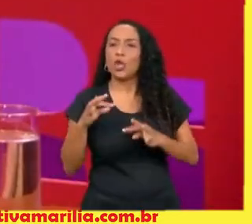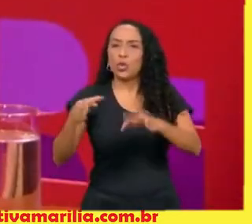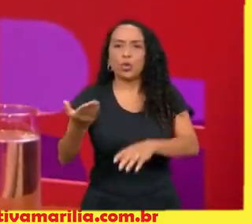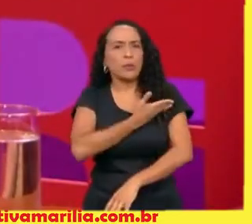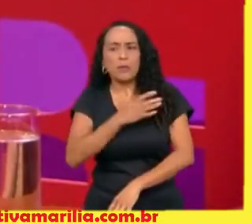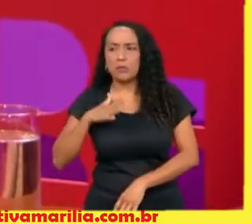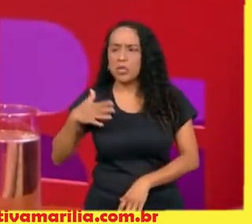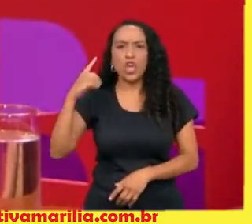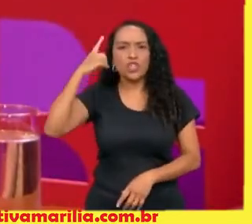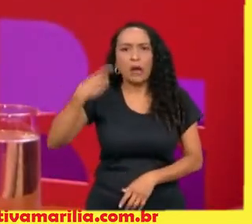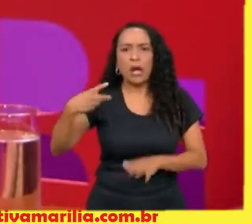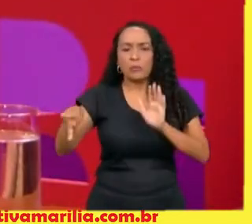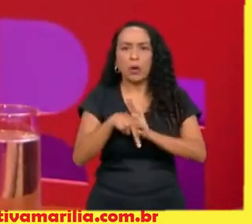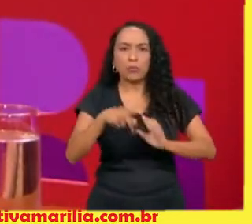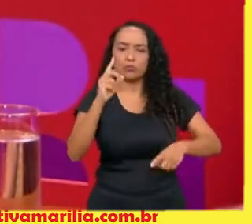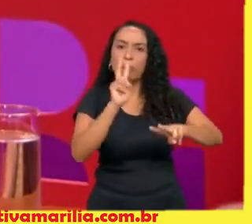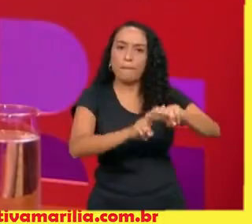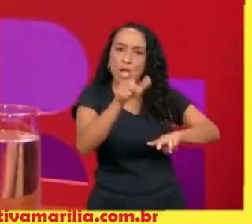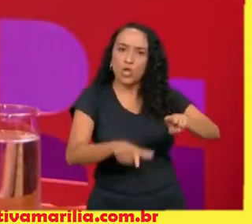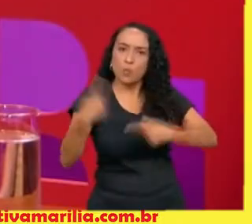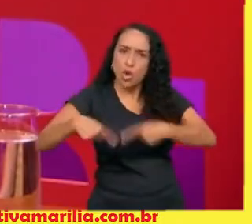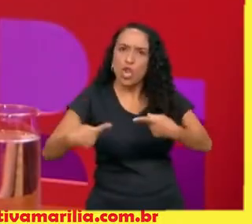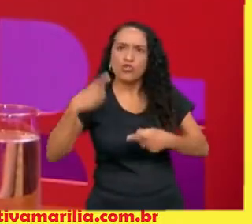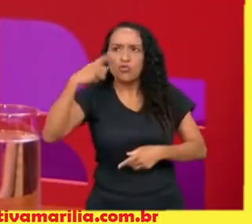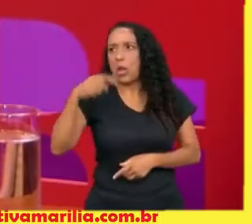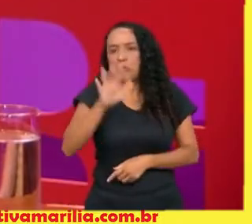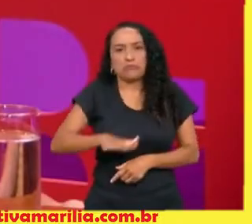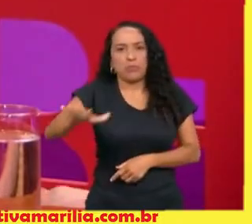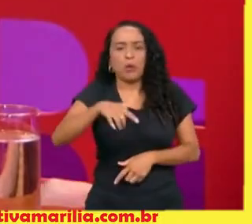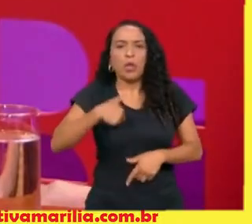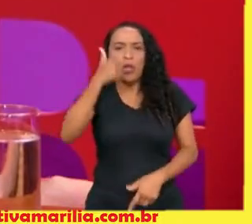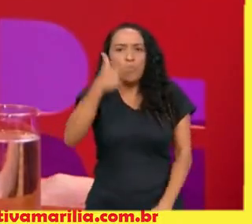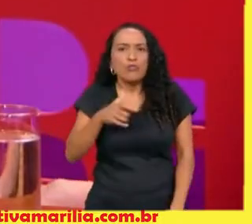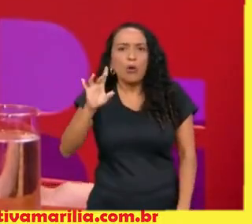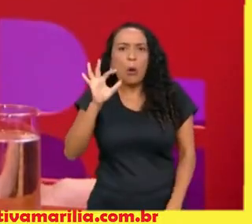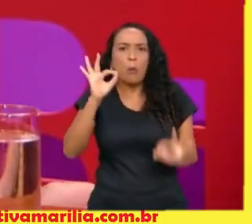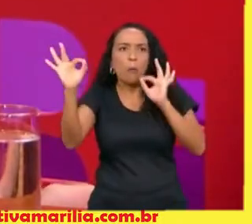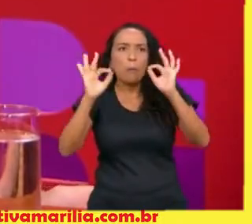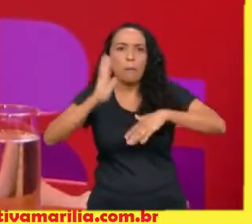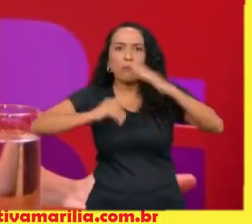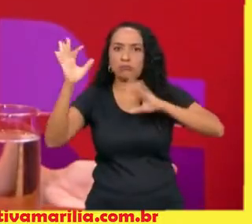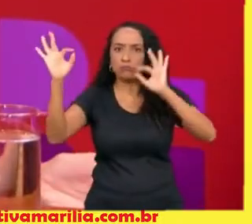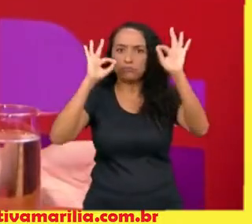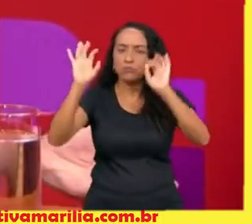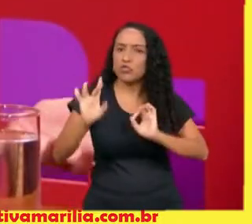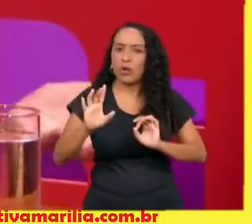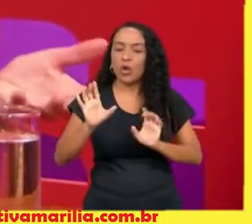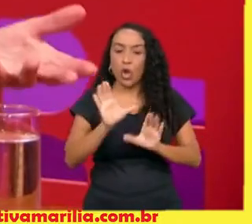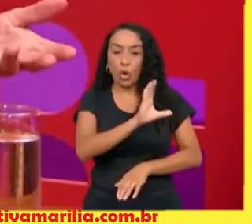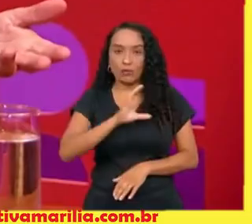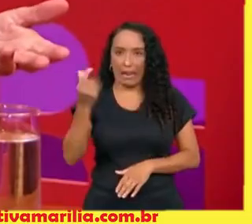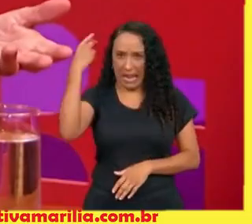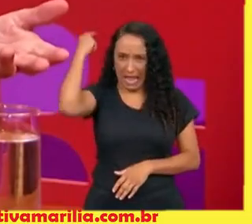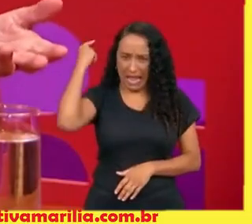eram advogados de presos políticos, eram advogados em geral. E eu era uma psicanalista, que na Comissão no tempo